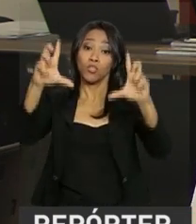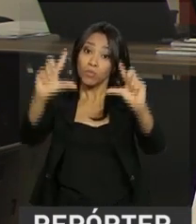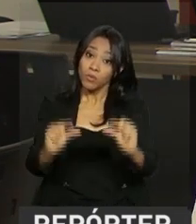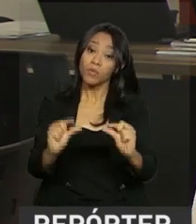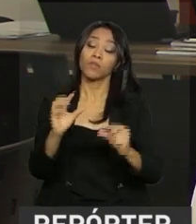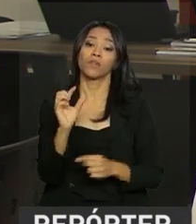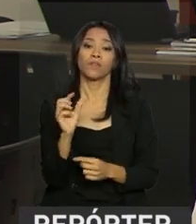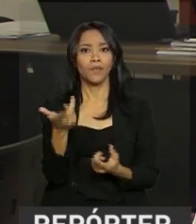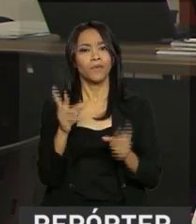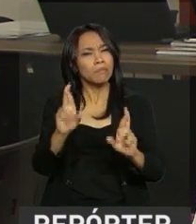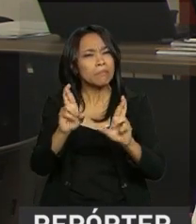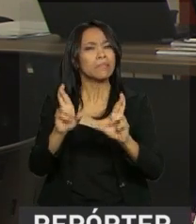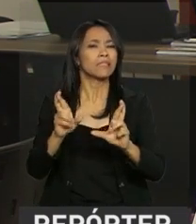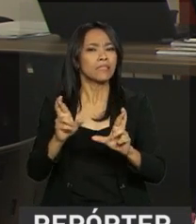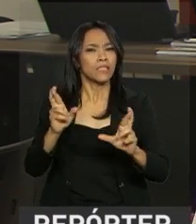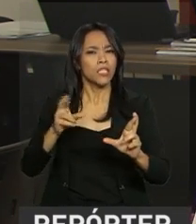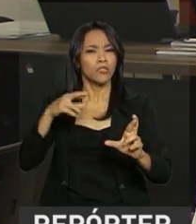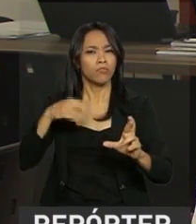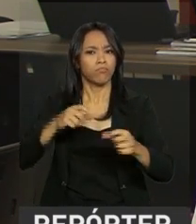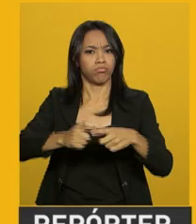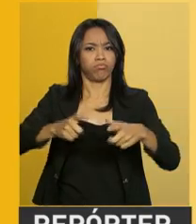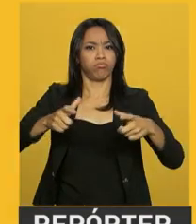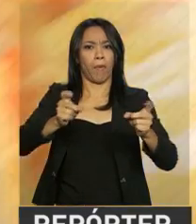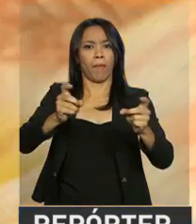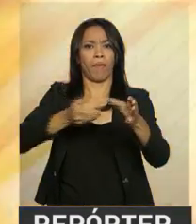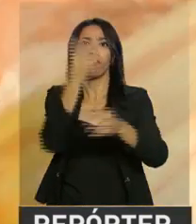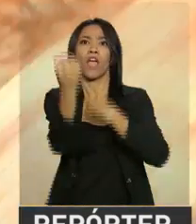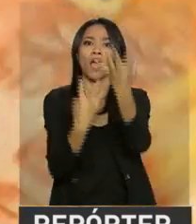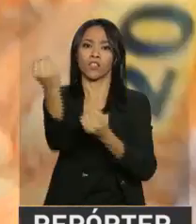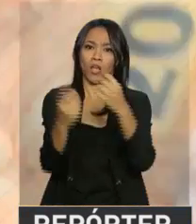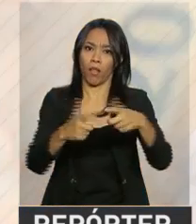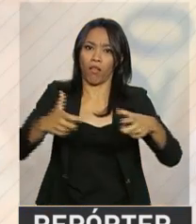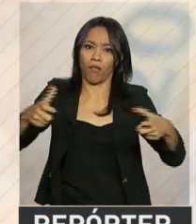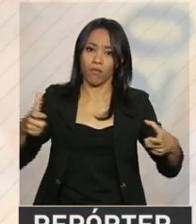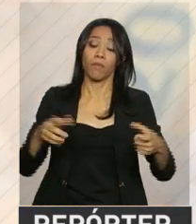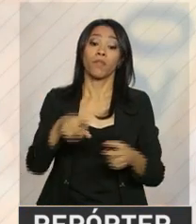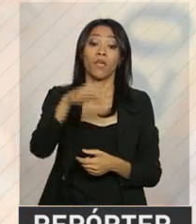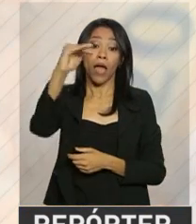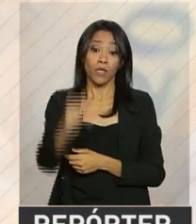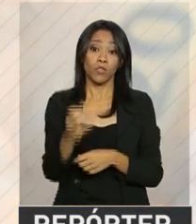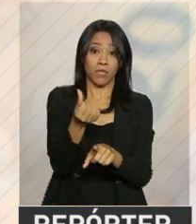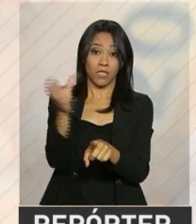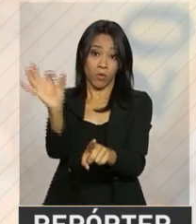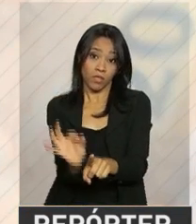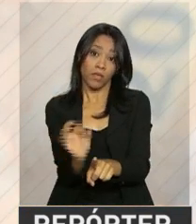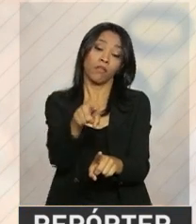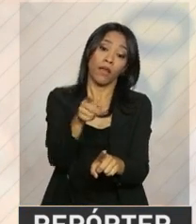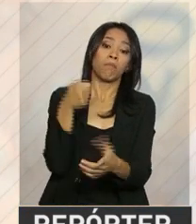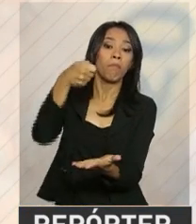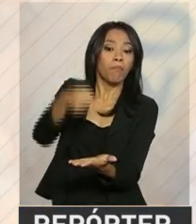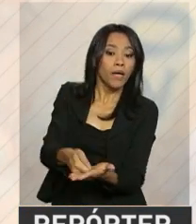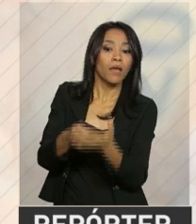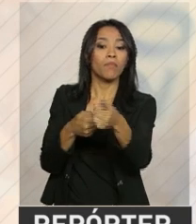pouquinho então a esperança que aqueça o nosso mercado a redução da alíquota para 6% vale tanto para pagamentos